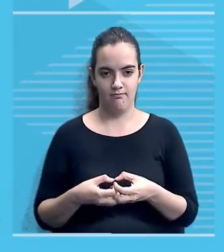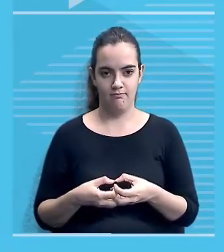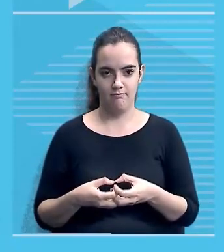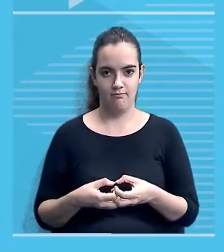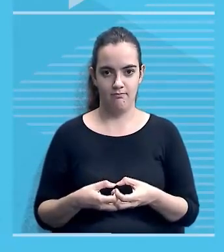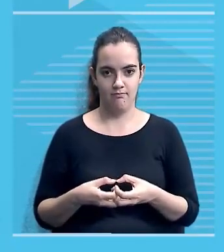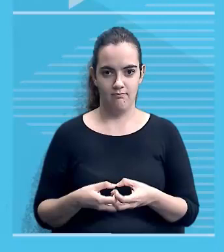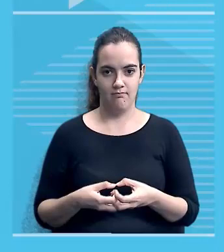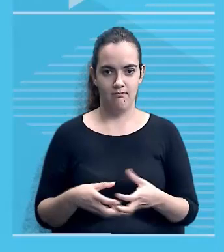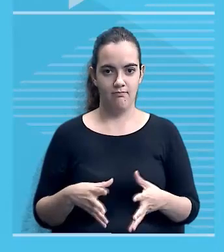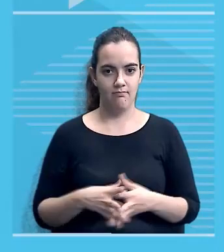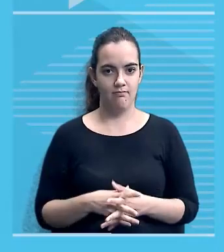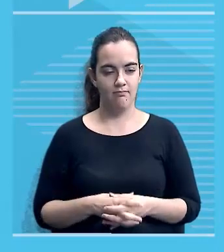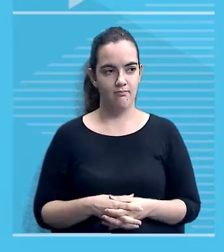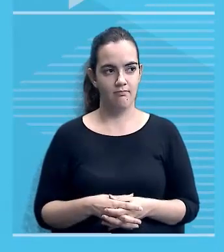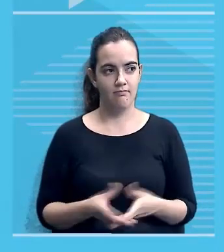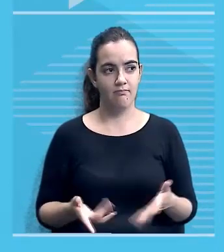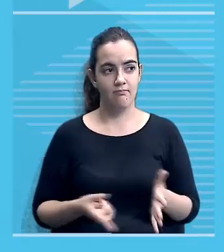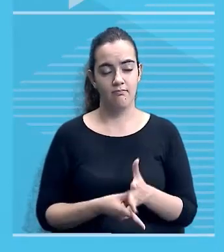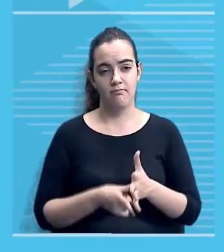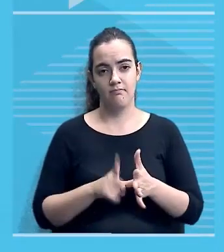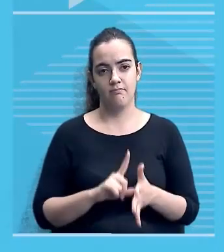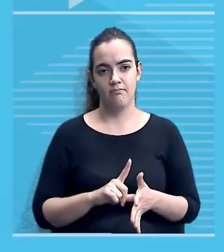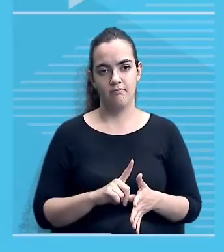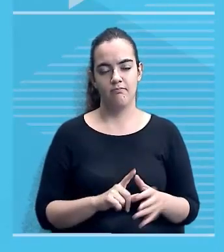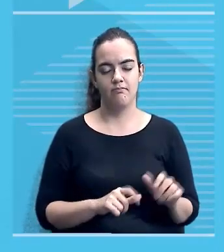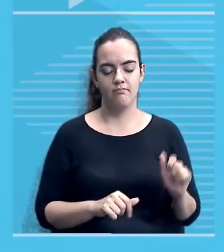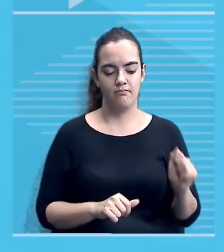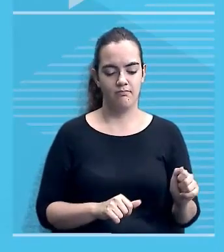antes a cidade a